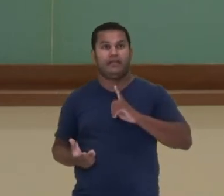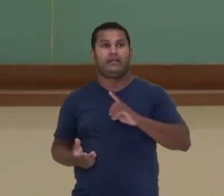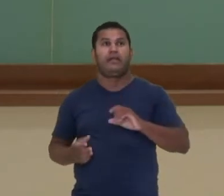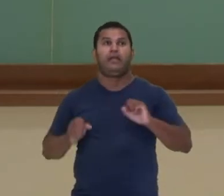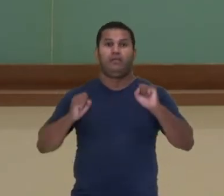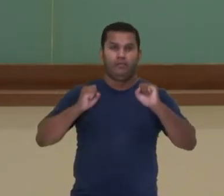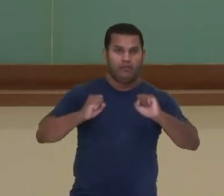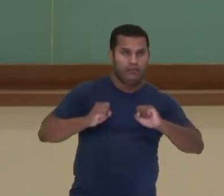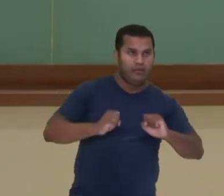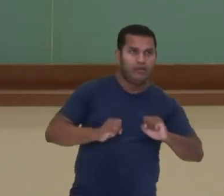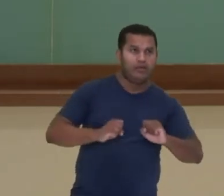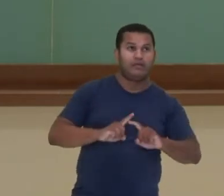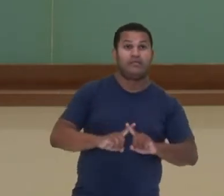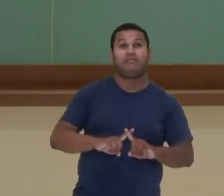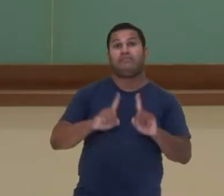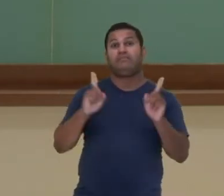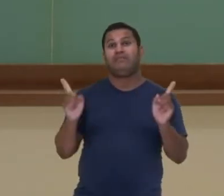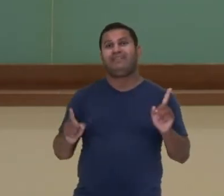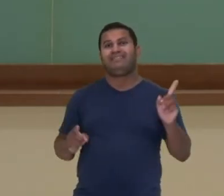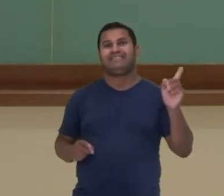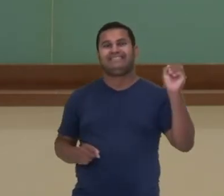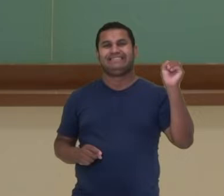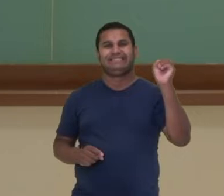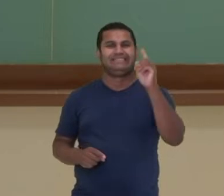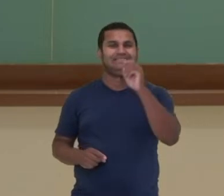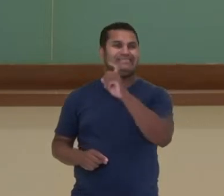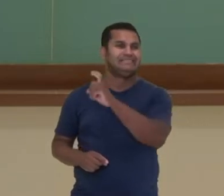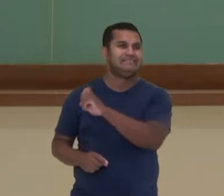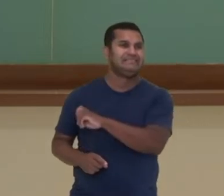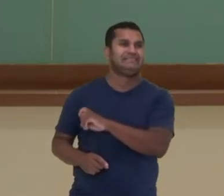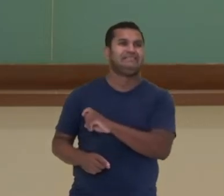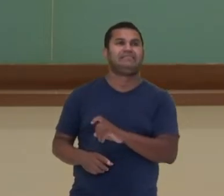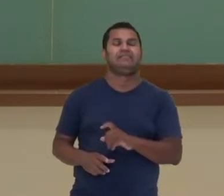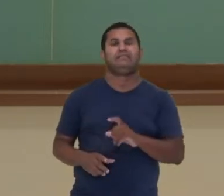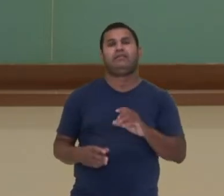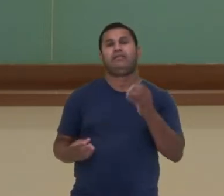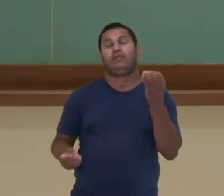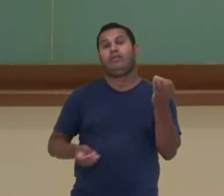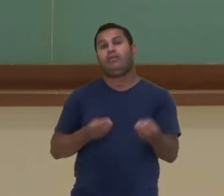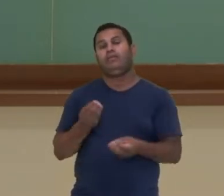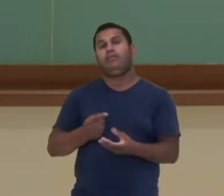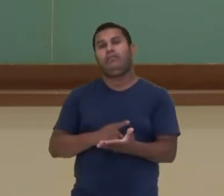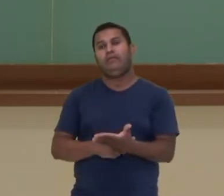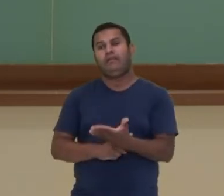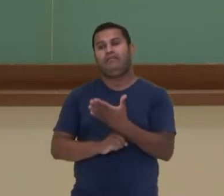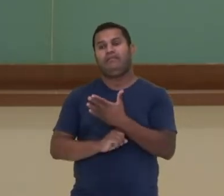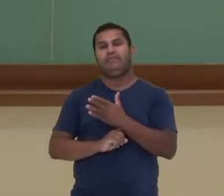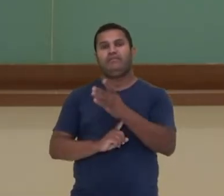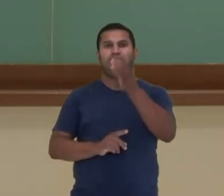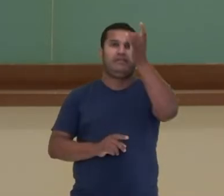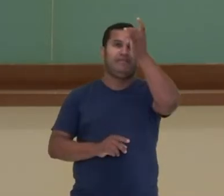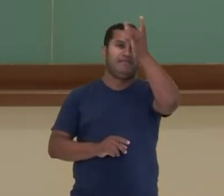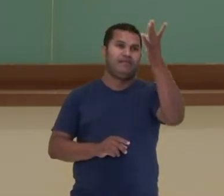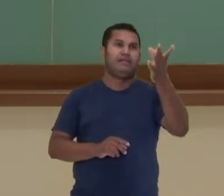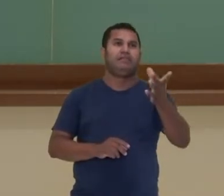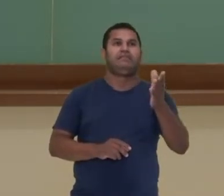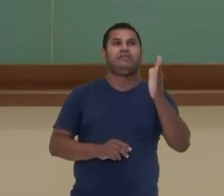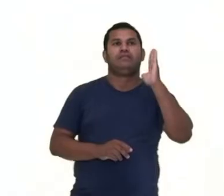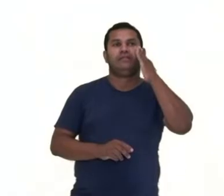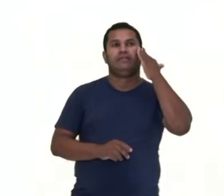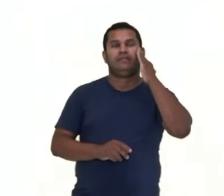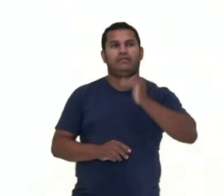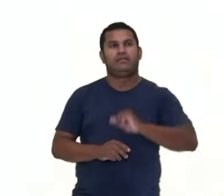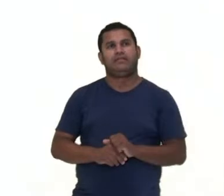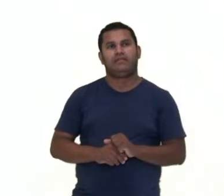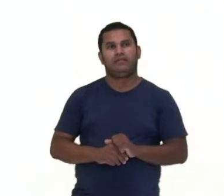Mas fica muito difícil, né? Então aí nós temos uma outra jogada, uma outra malandragem, certo? Bem,